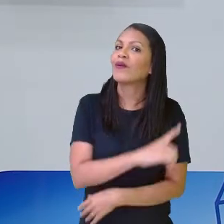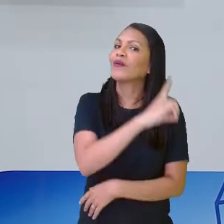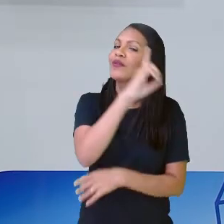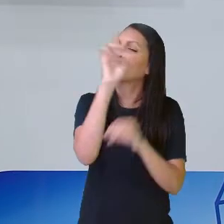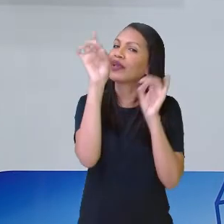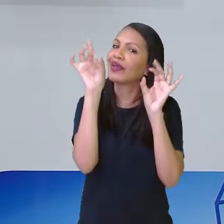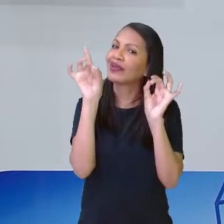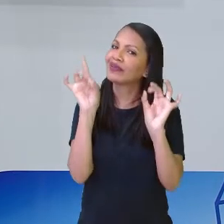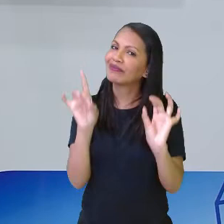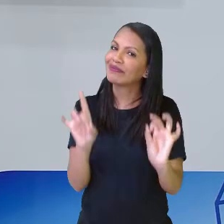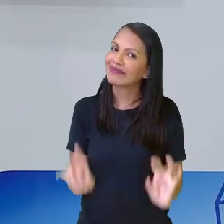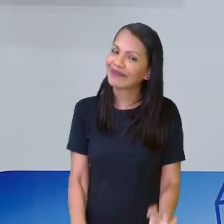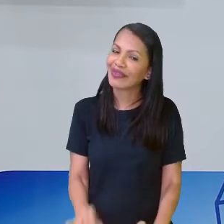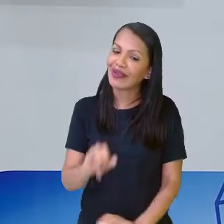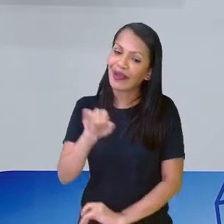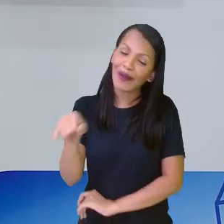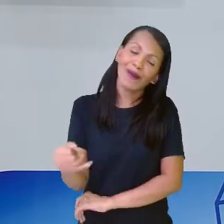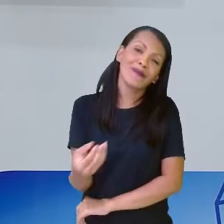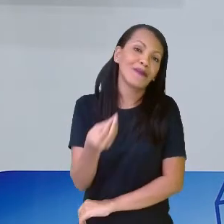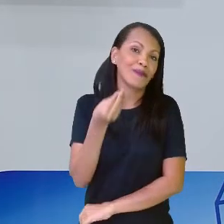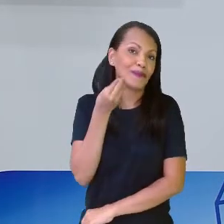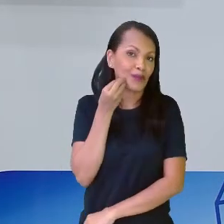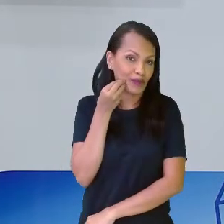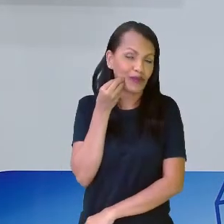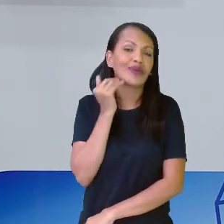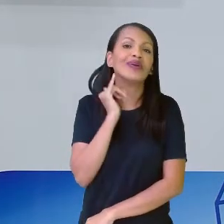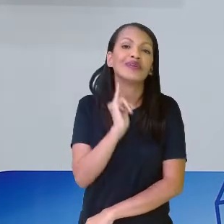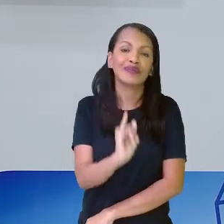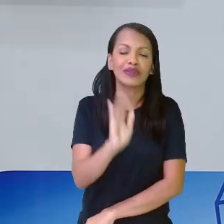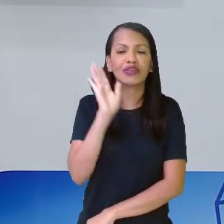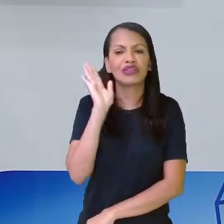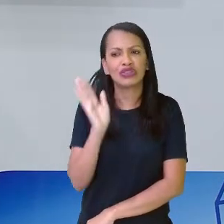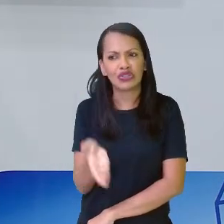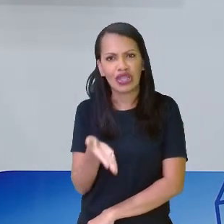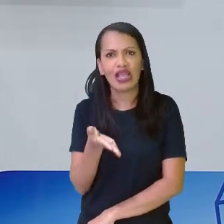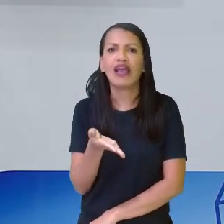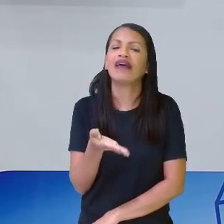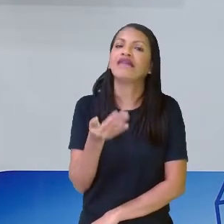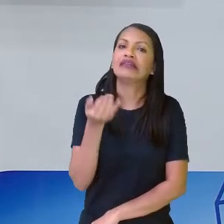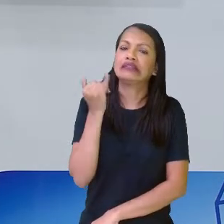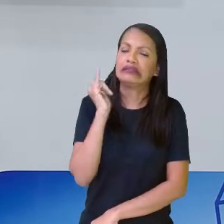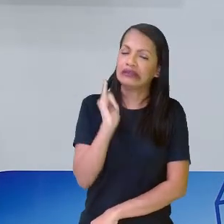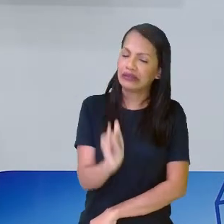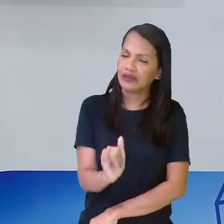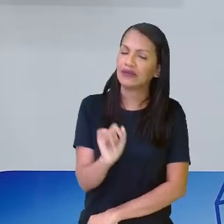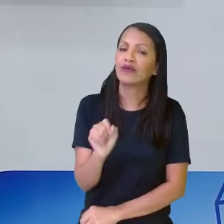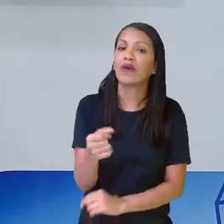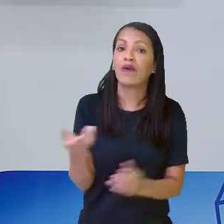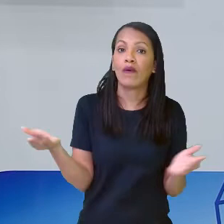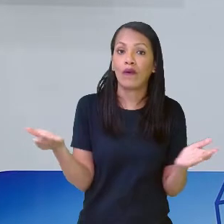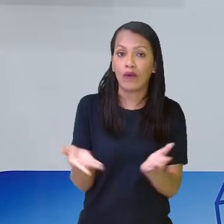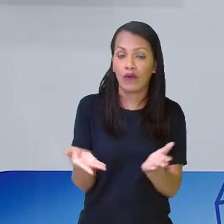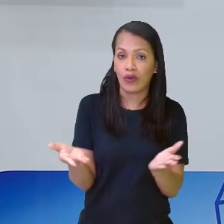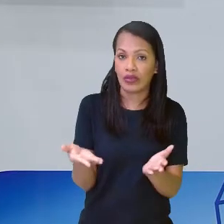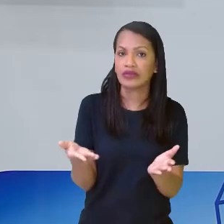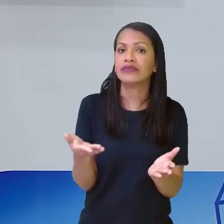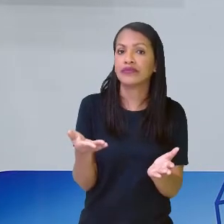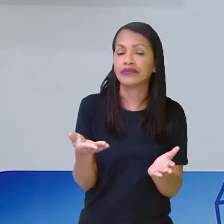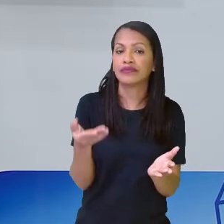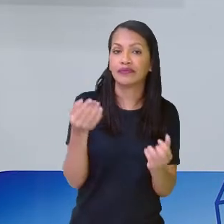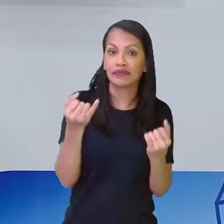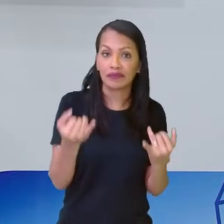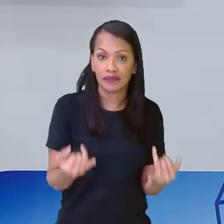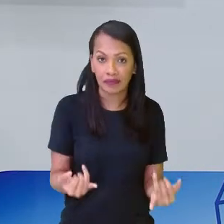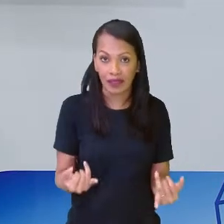especial e eu vou aproveitar, inclusive, para... Já falou-se sobre isso aqui hoje, mas claro, eu não vou deixar de falar também